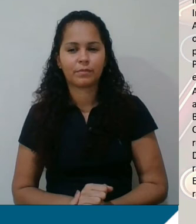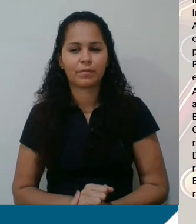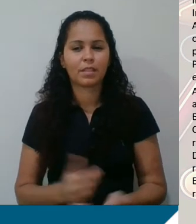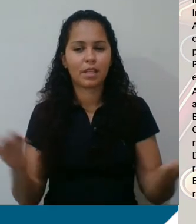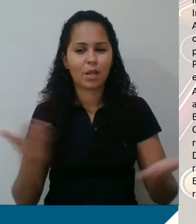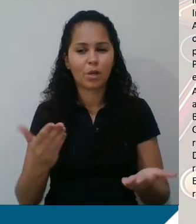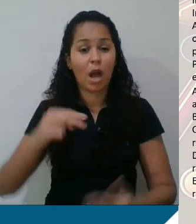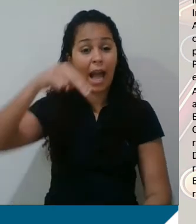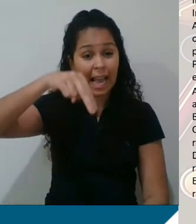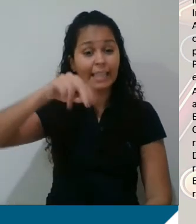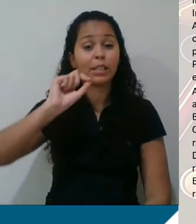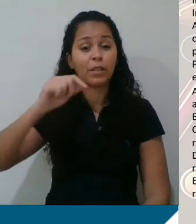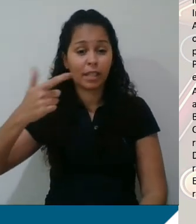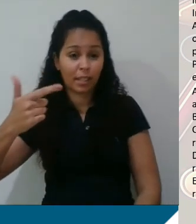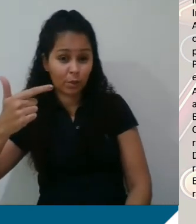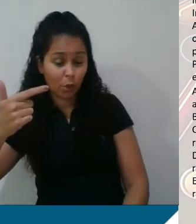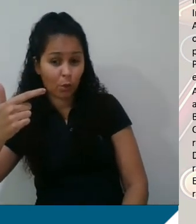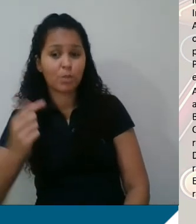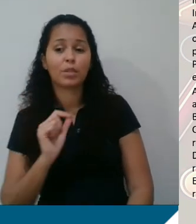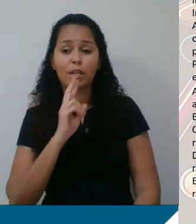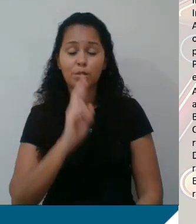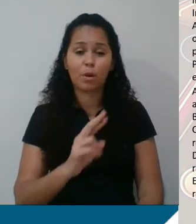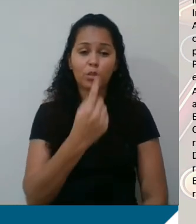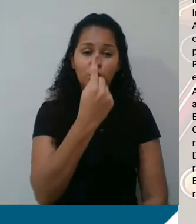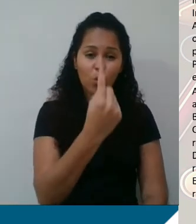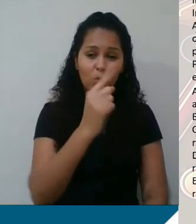1,03 elevado a n, no caso um n valendo 12, dá um